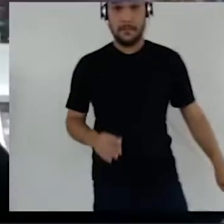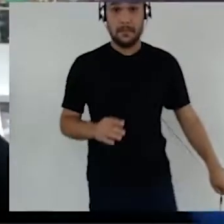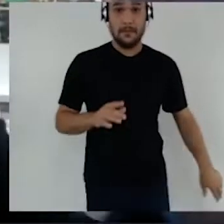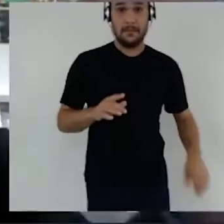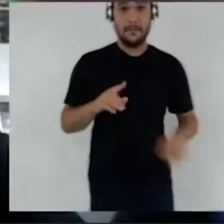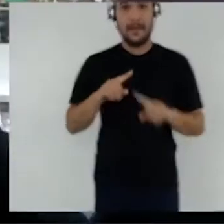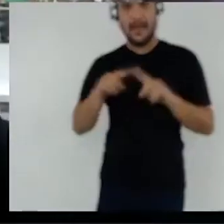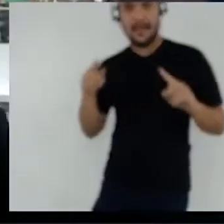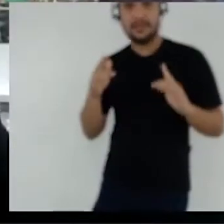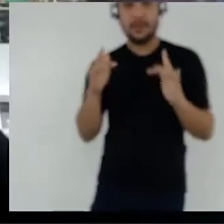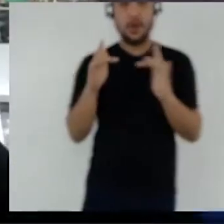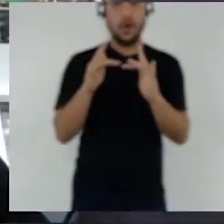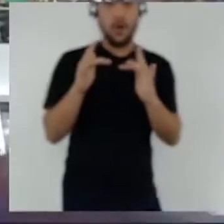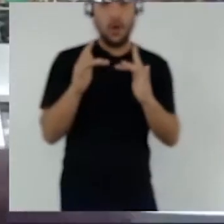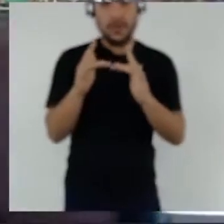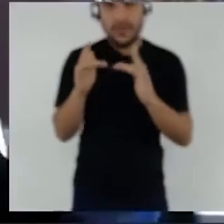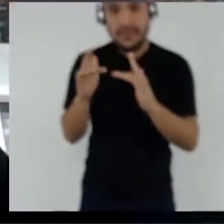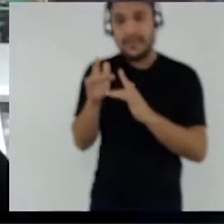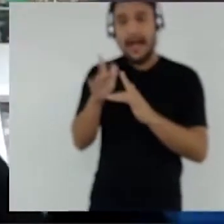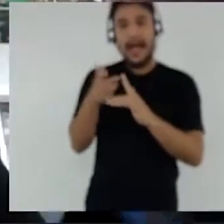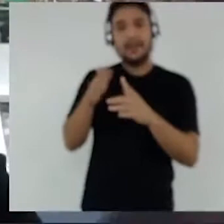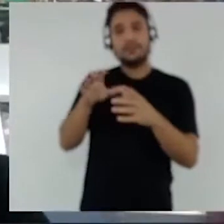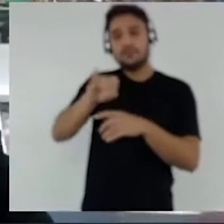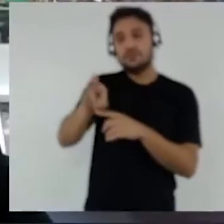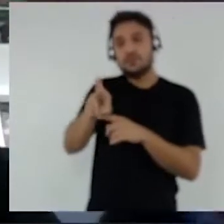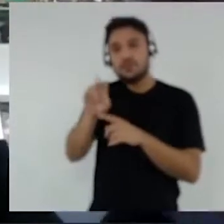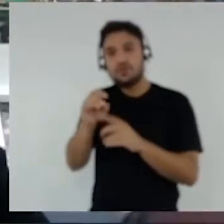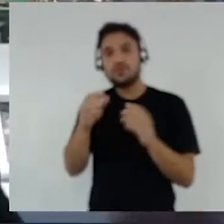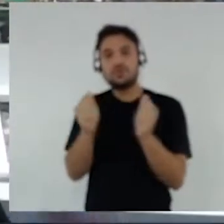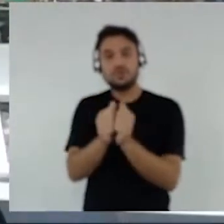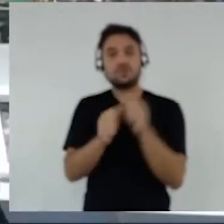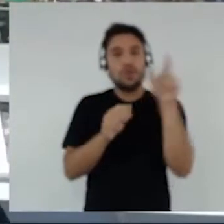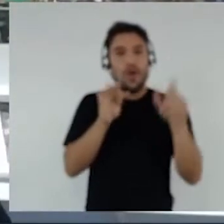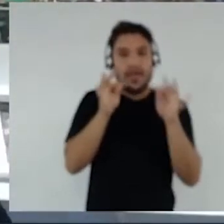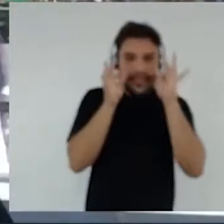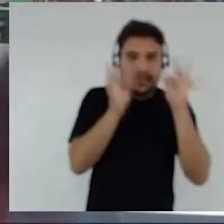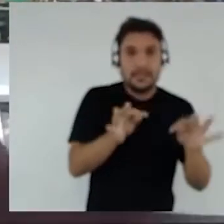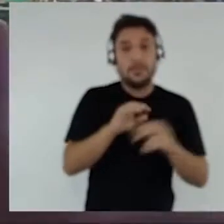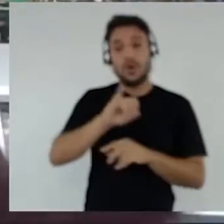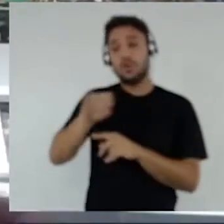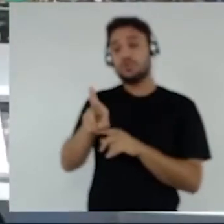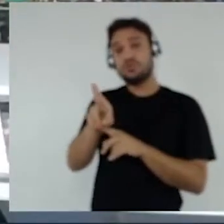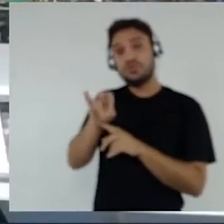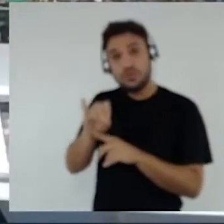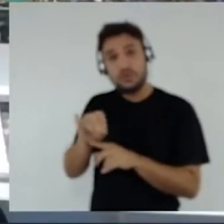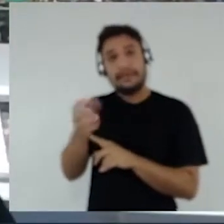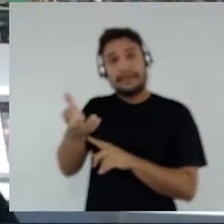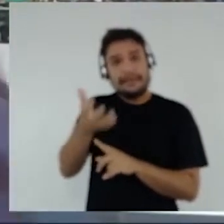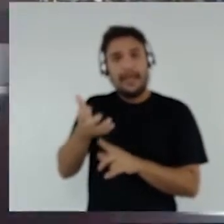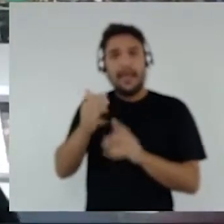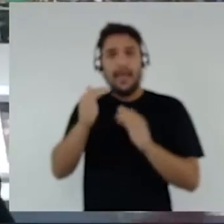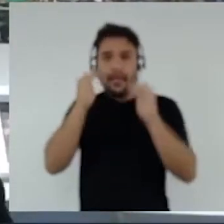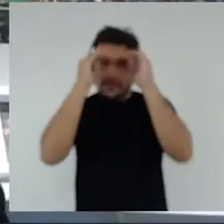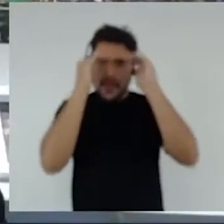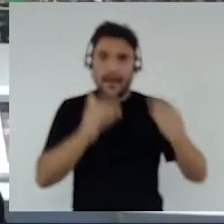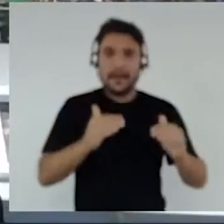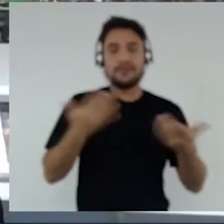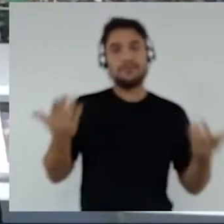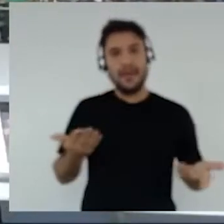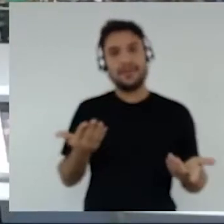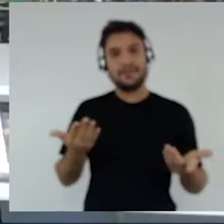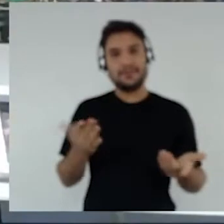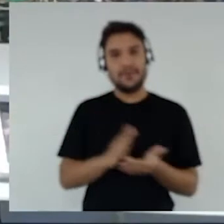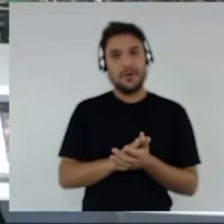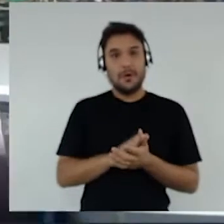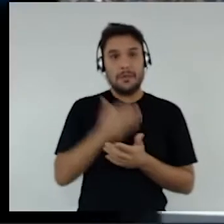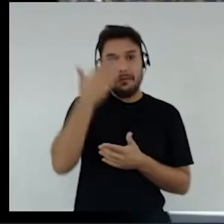humanístico, é da essência do júri permitir o contato dos jurados com a testemunha, com os oradores. O júri clama por esse respeito ao princípio da imediatidade